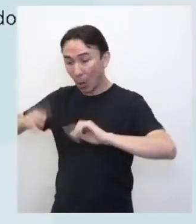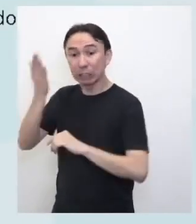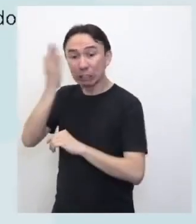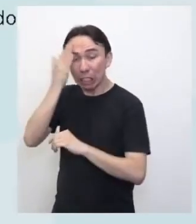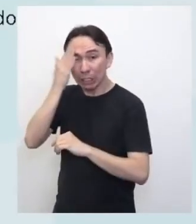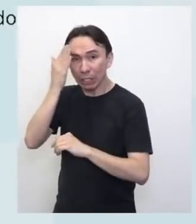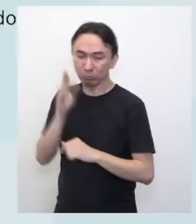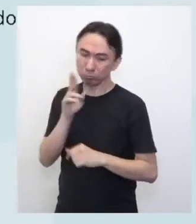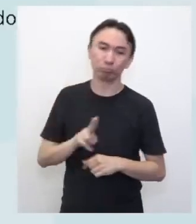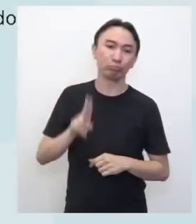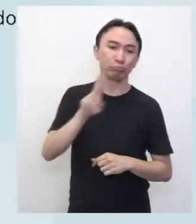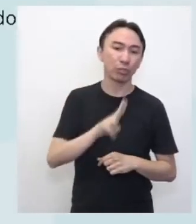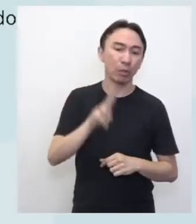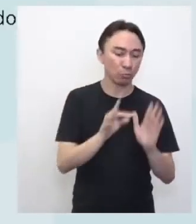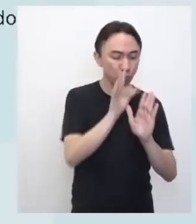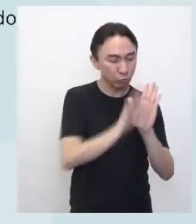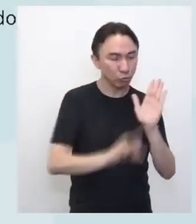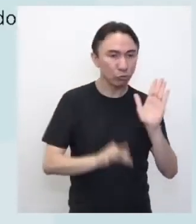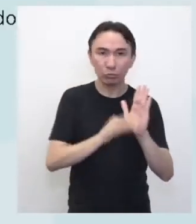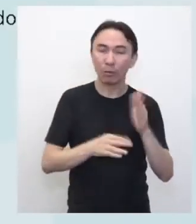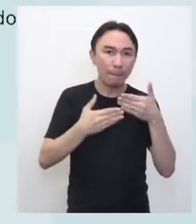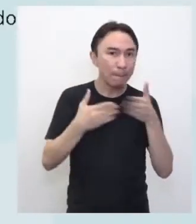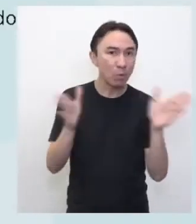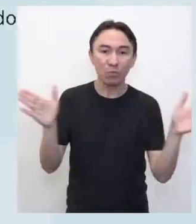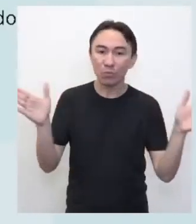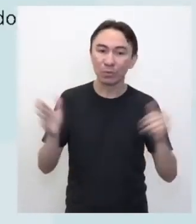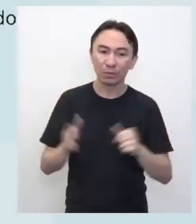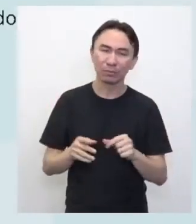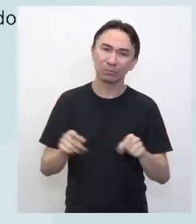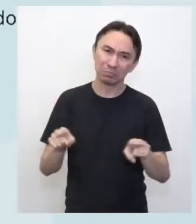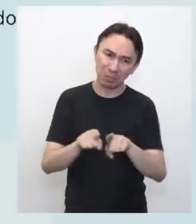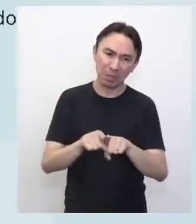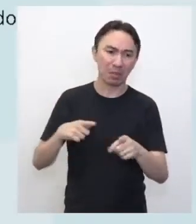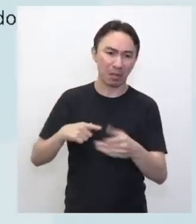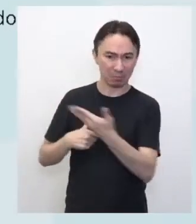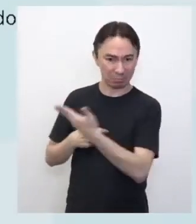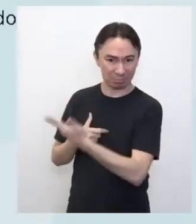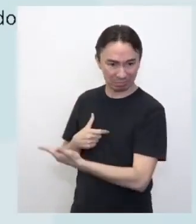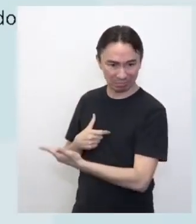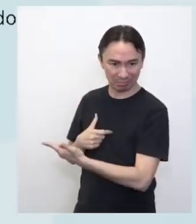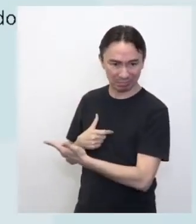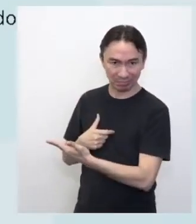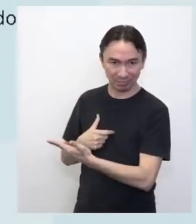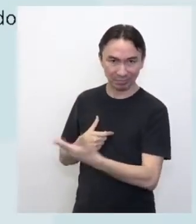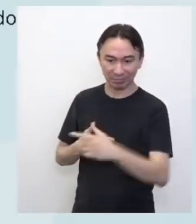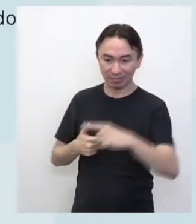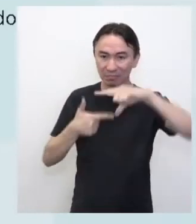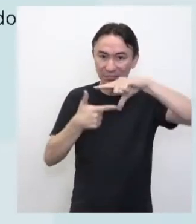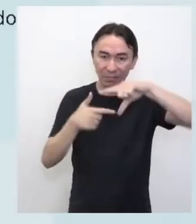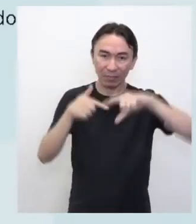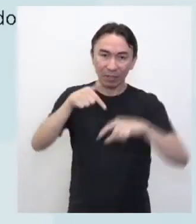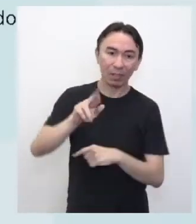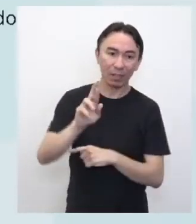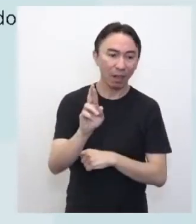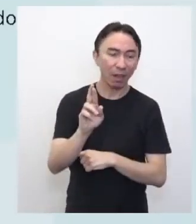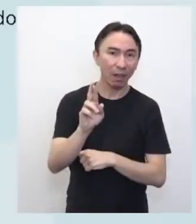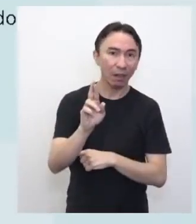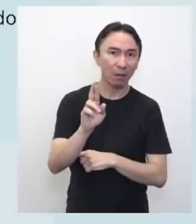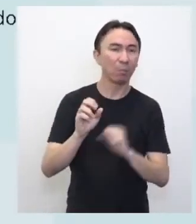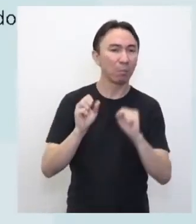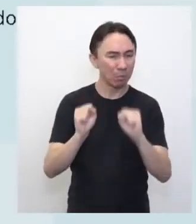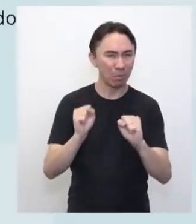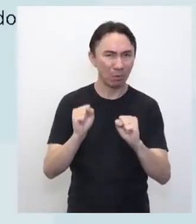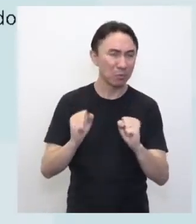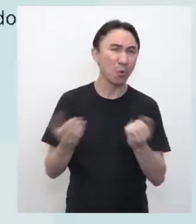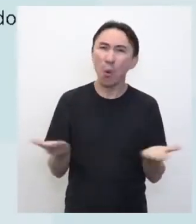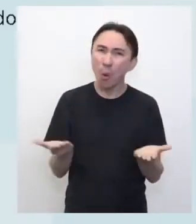gente já tem também aí o QR Code para baixar, Exatamente. Se você está sem o caderno, Aprender Sempre, está sem o material, olha só, está na tela. Ele vai aparecer várias vezes durante a